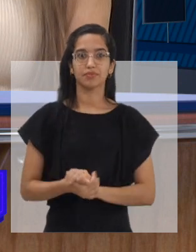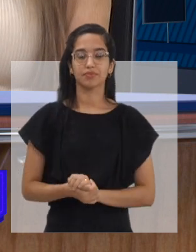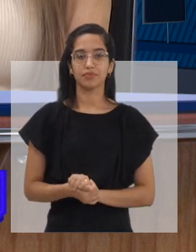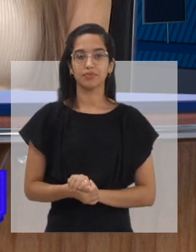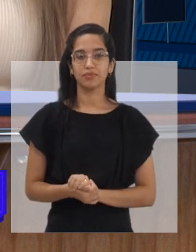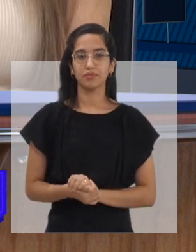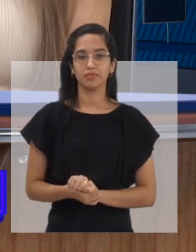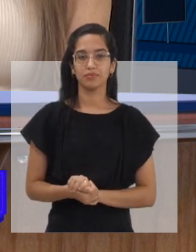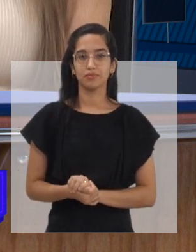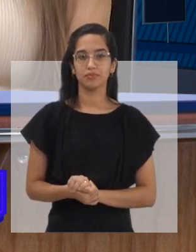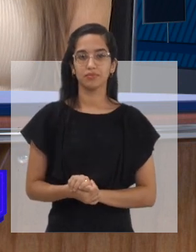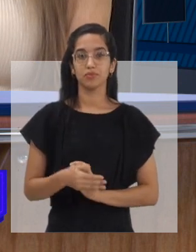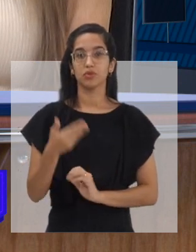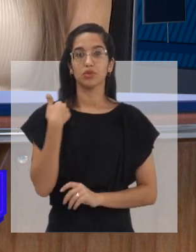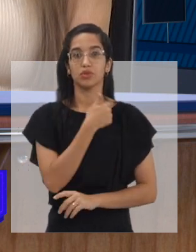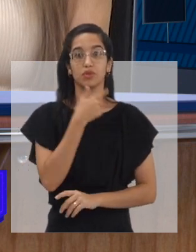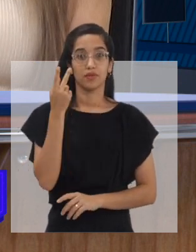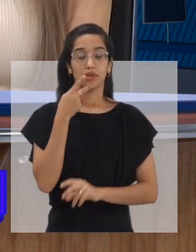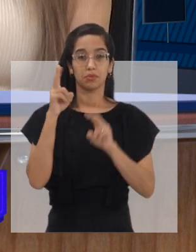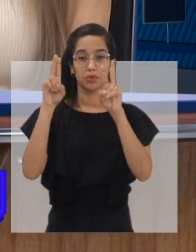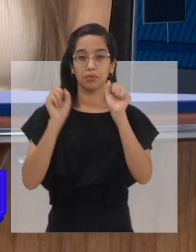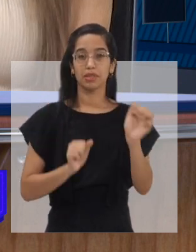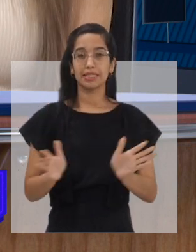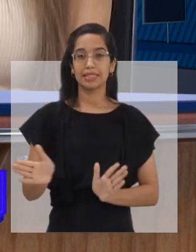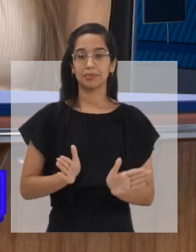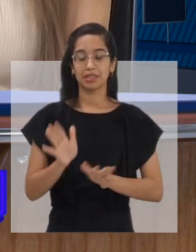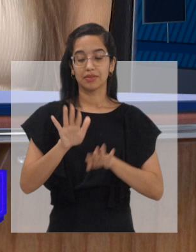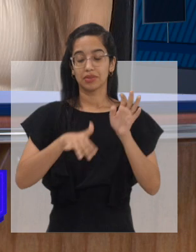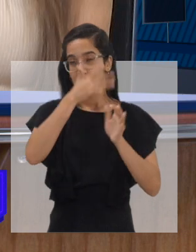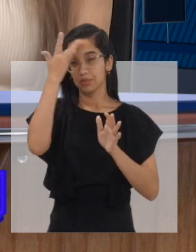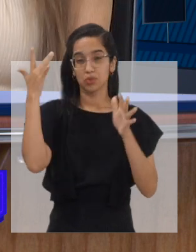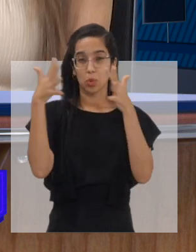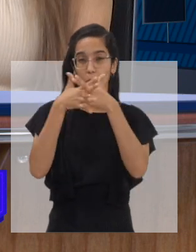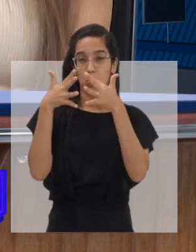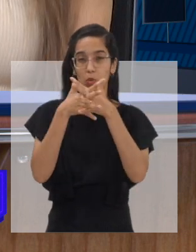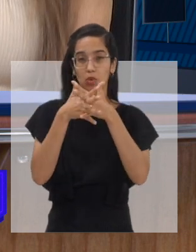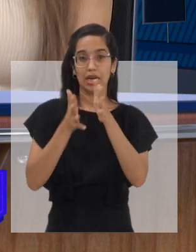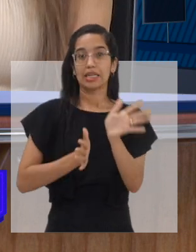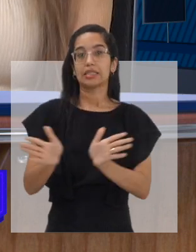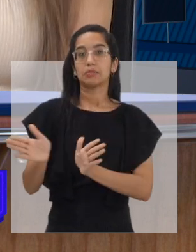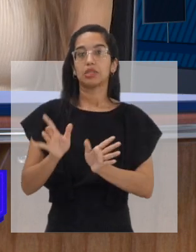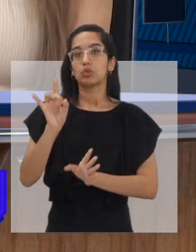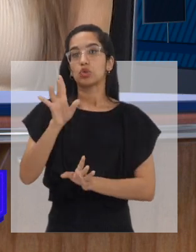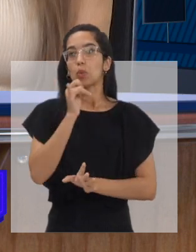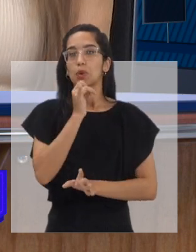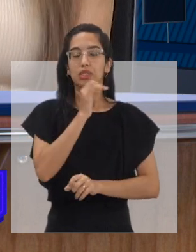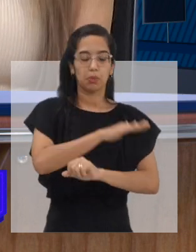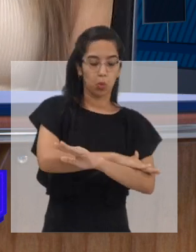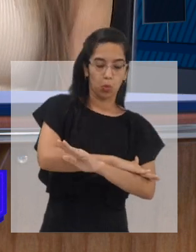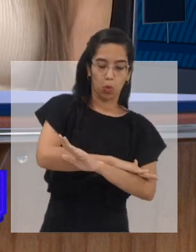acesso. E quando nós falamos em acessibilidade, muita gente confunde que a acessibilidade é somente a construção de uma